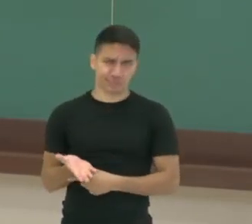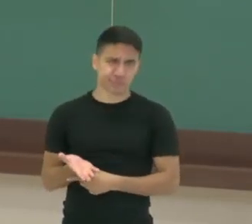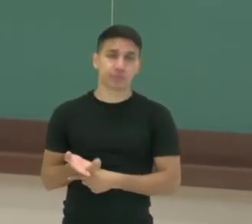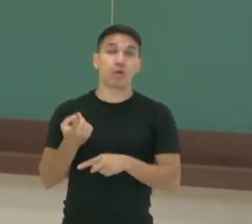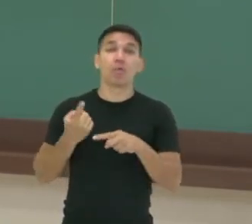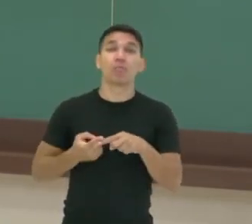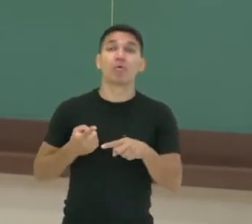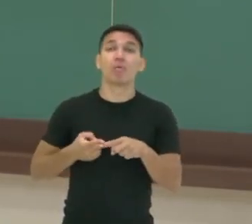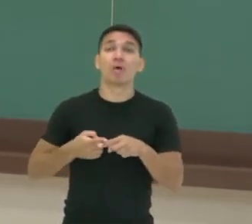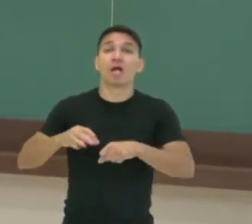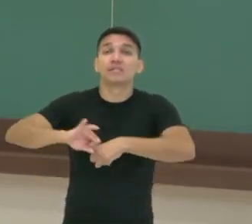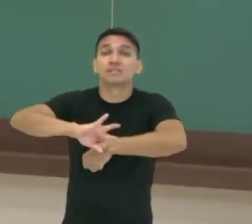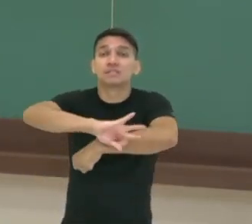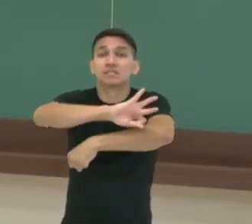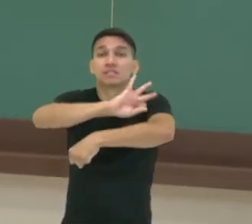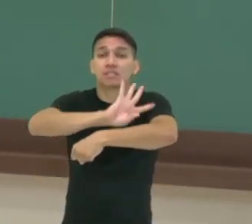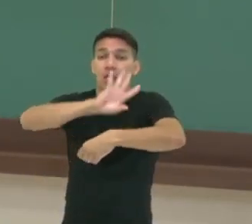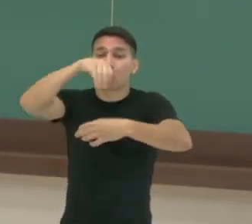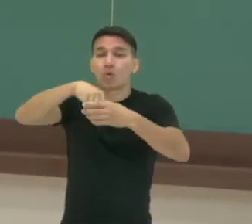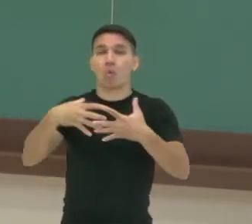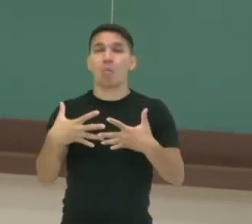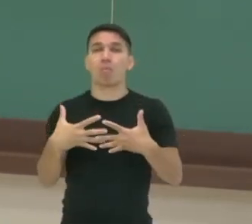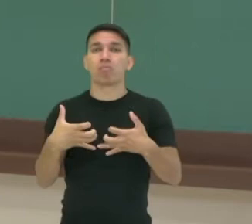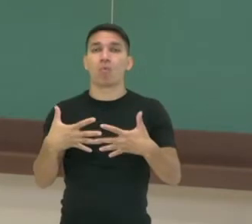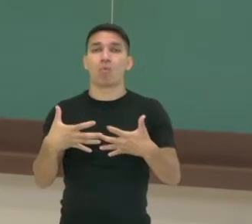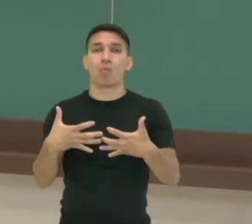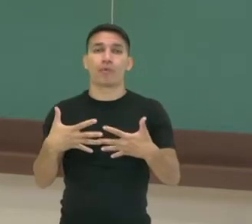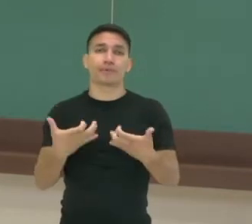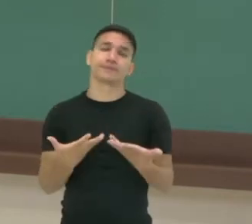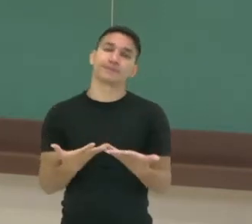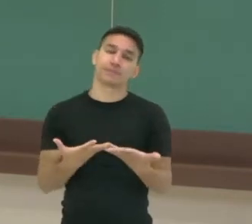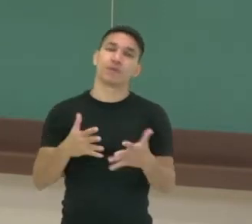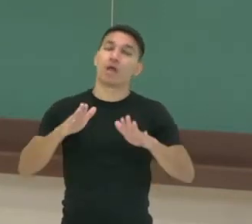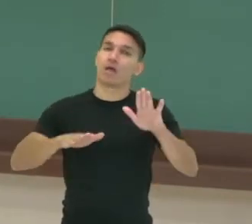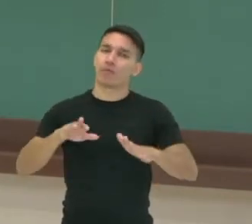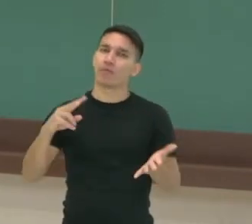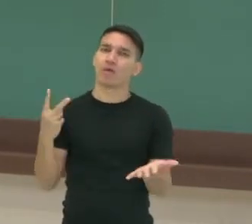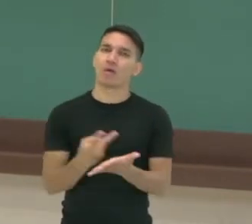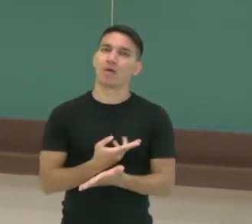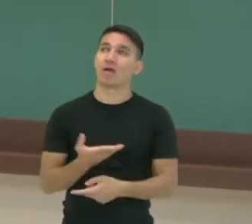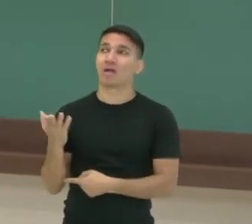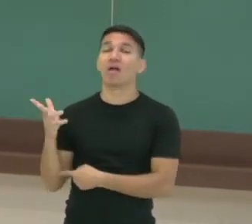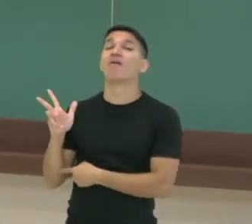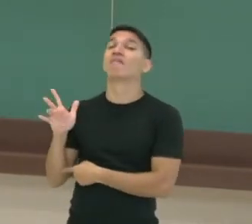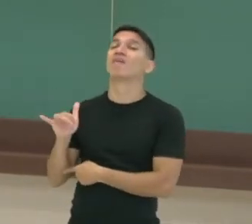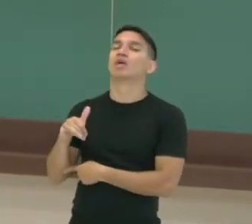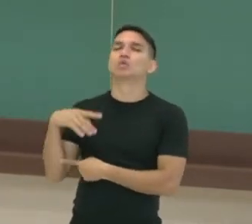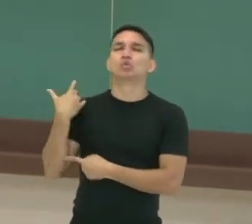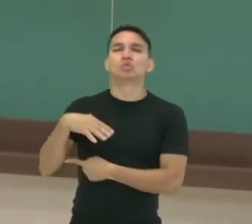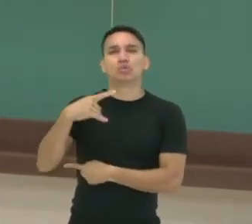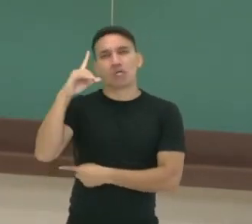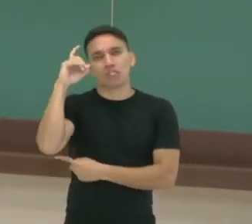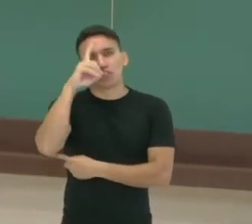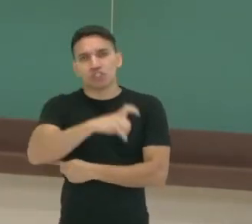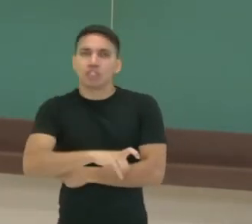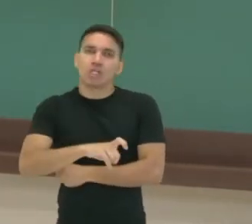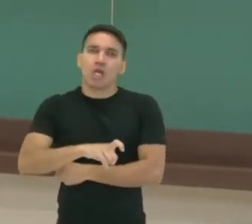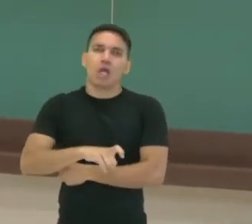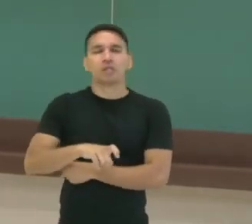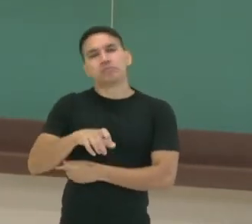tamanho das células que formam os músculos. Muito provavelmente, essa pessoa vai ter uma dificuldade na